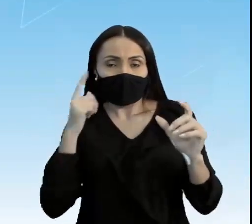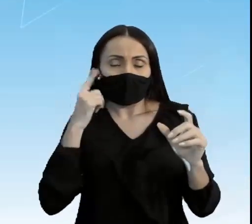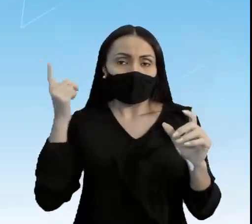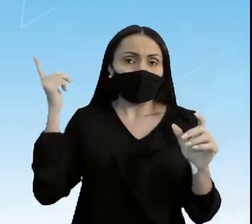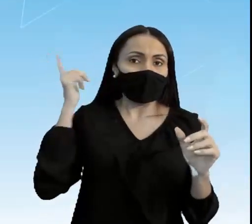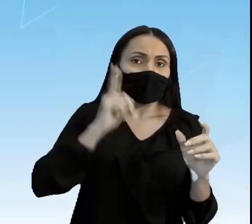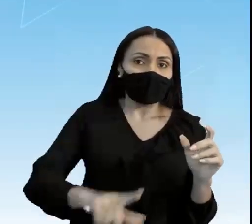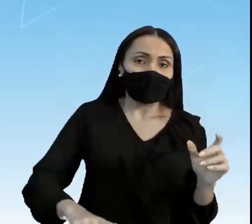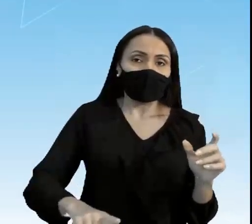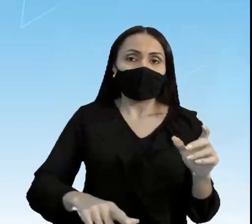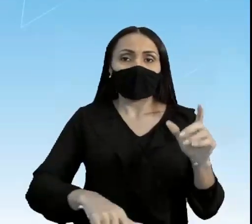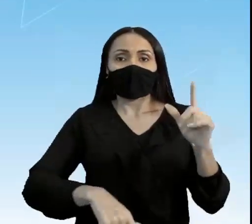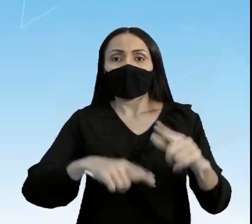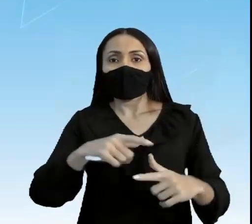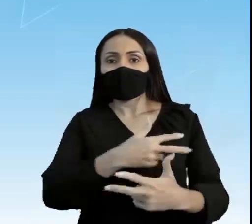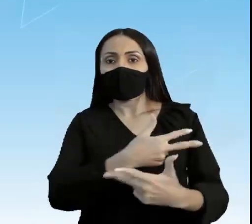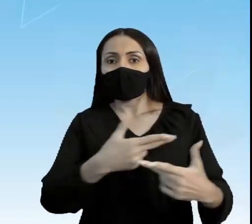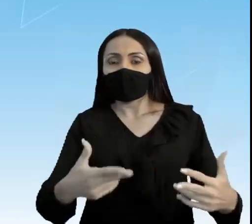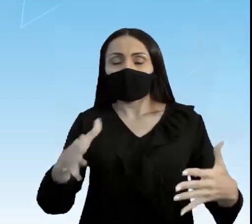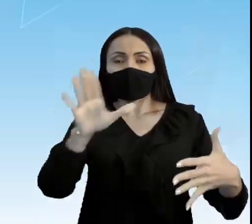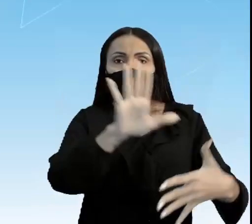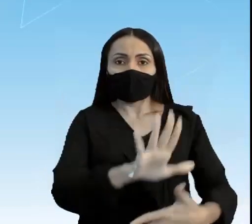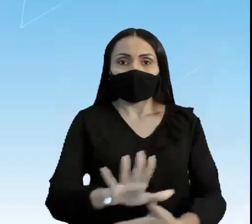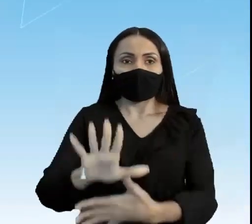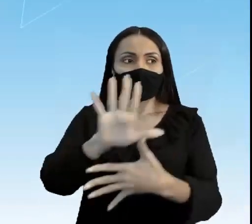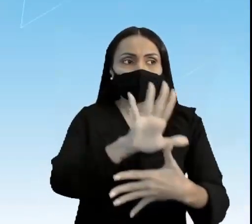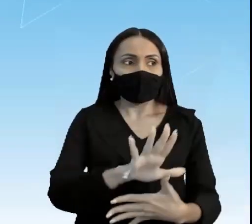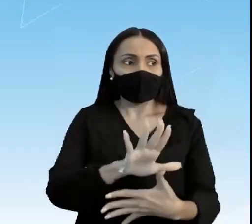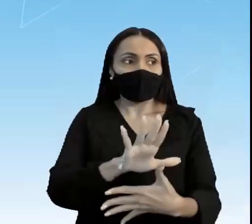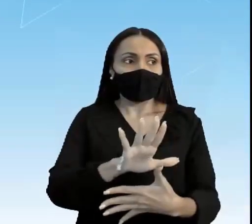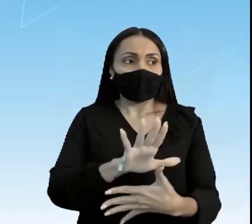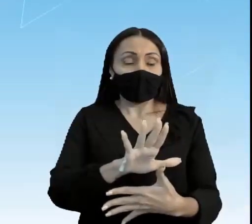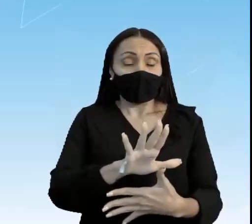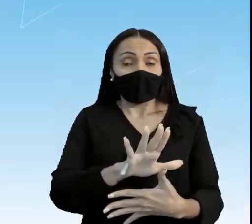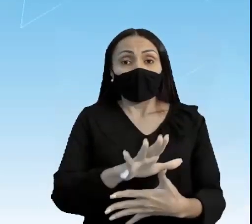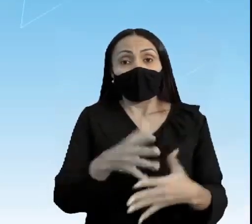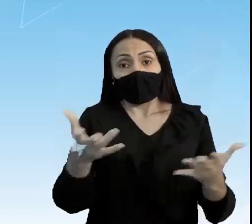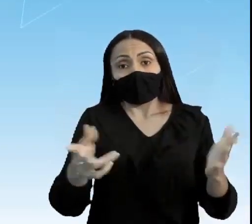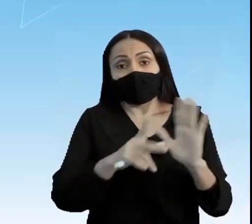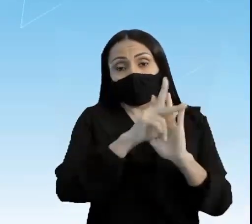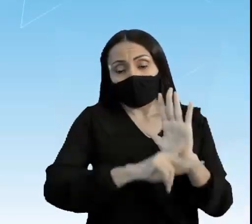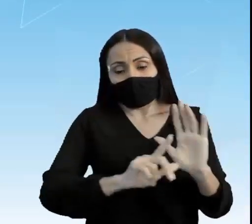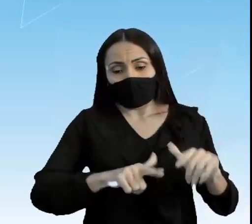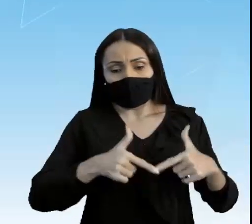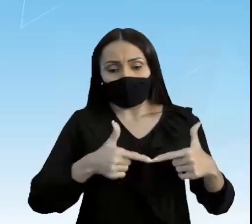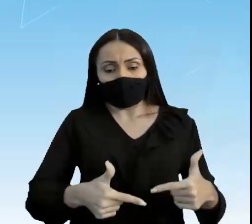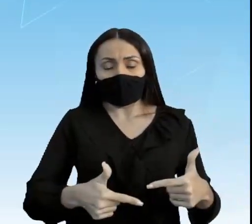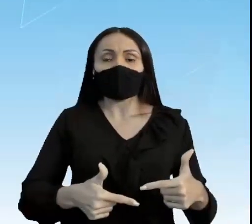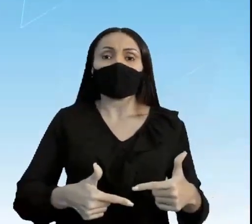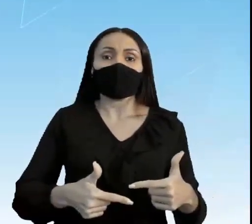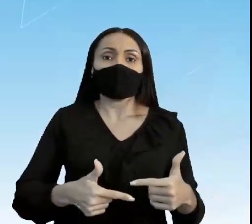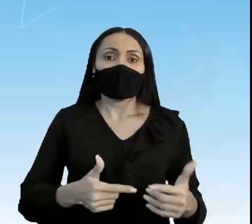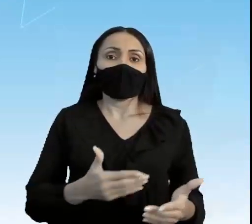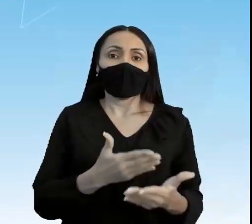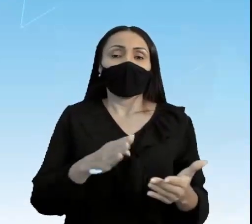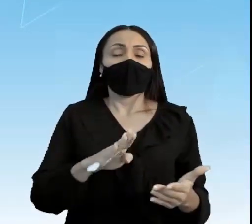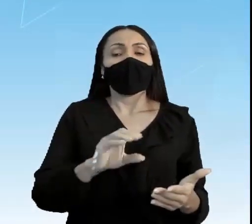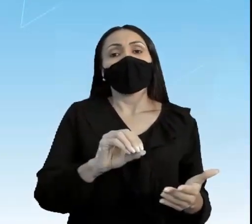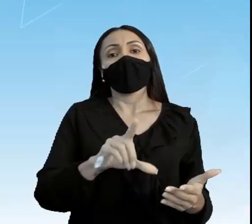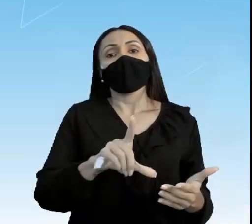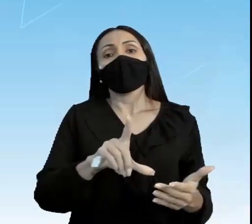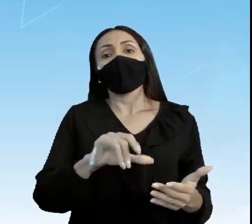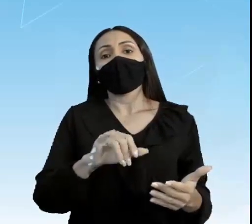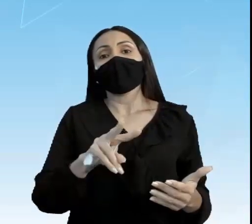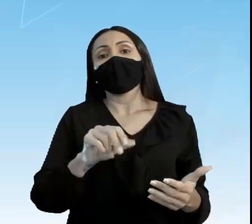conquistar mercados na América. Né. Então, aí vem um projeto de luta de quem agora? De Simão Bolívar, o grande